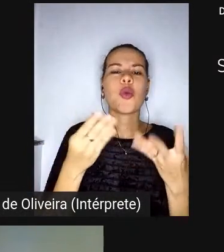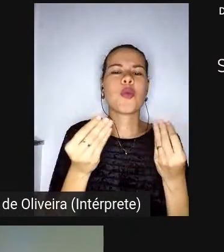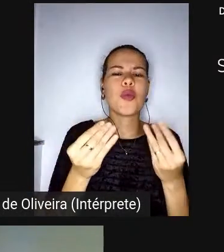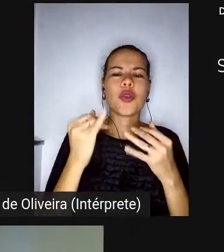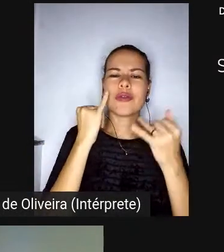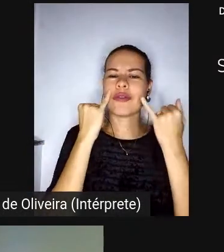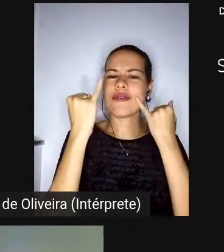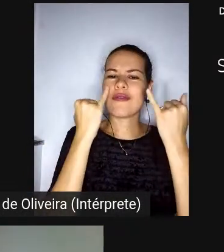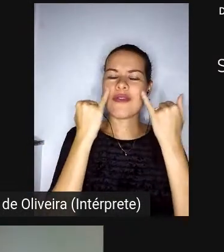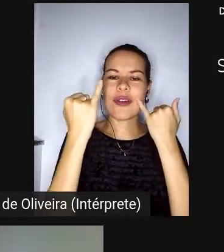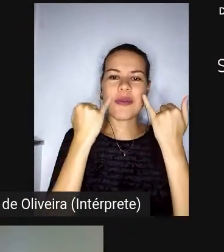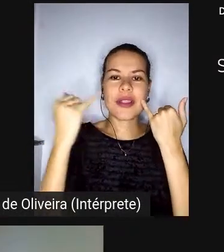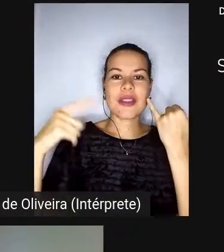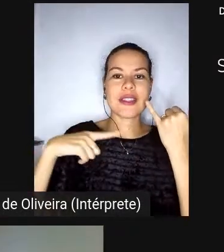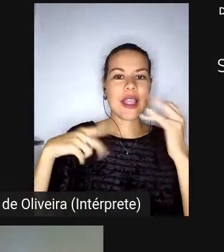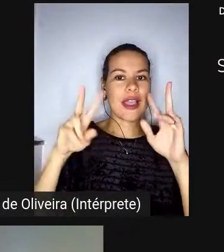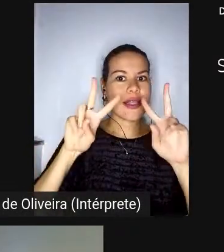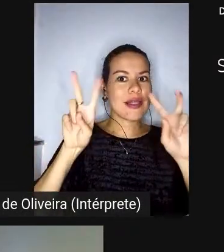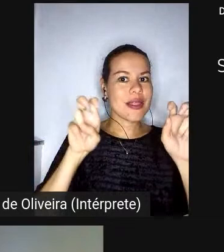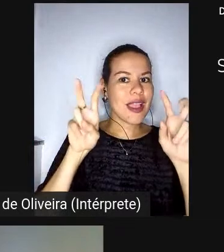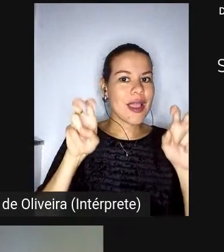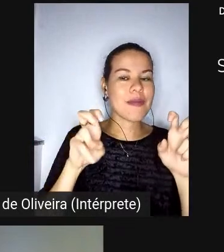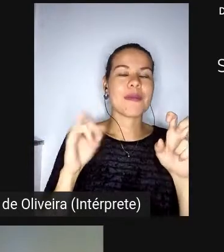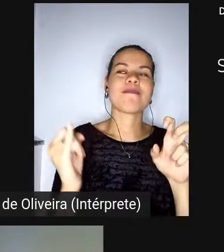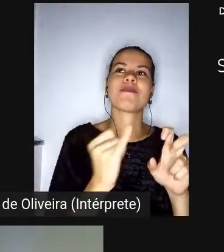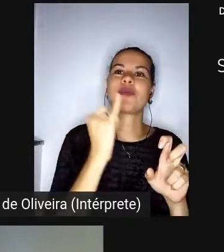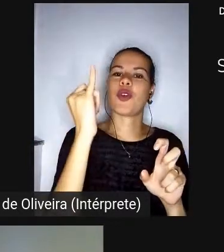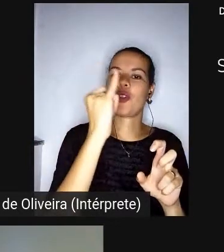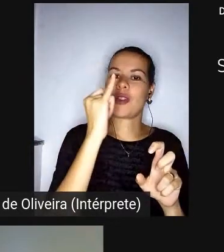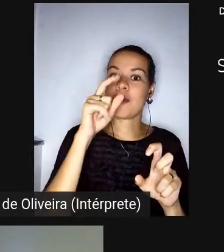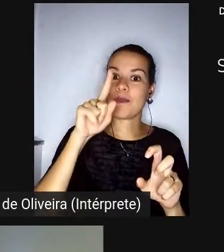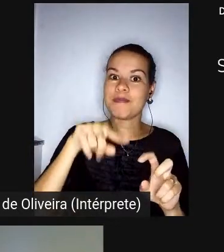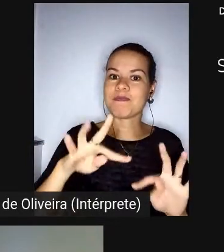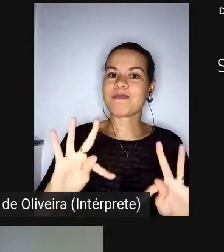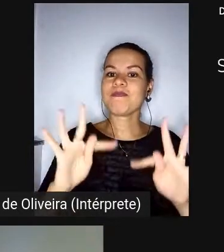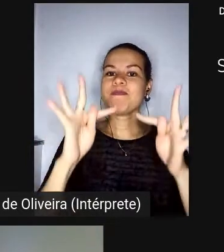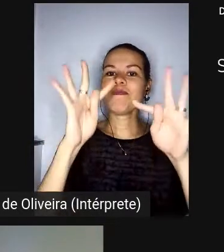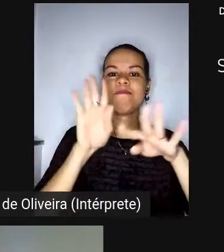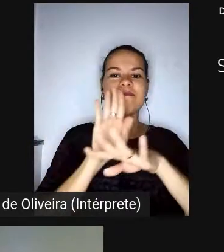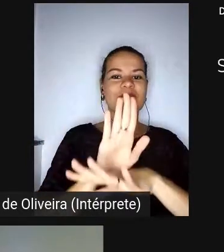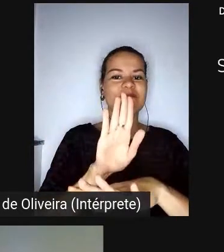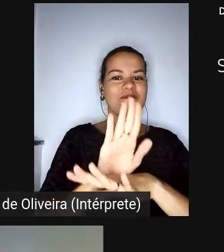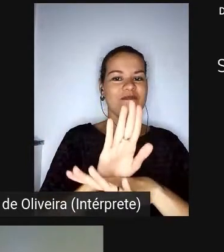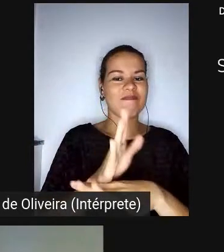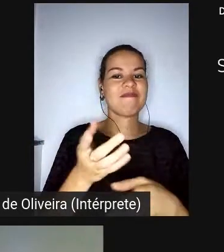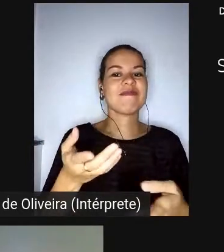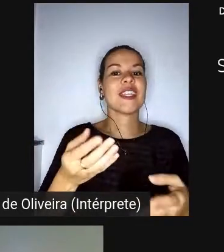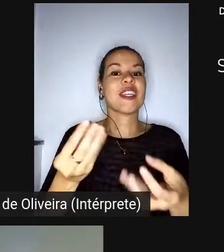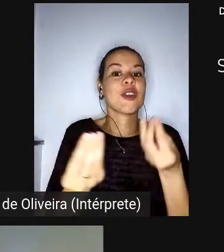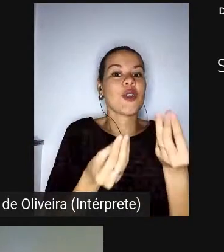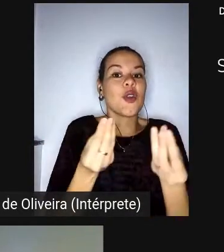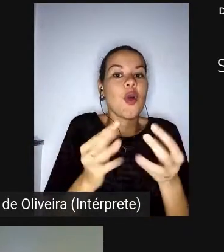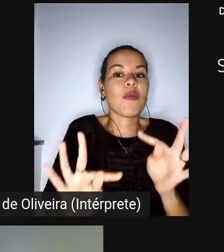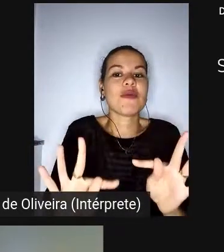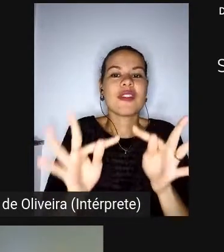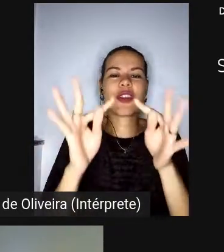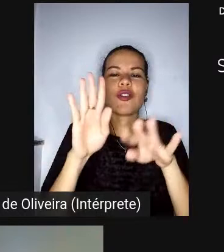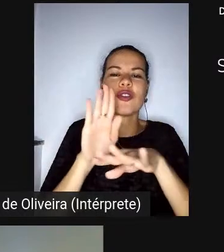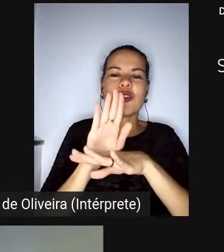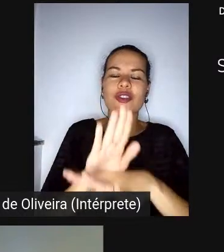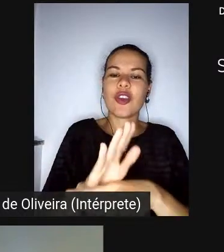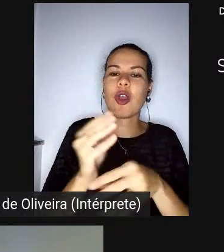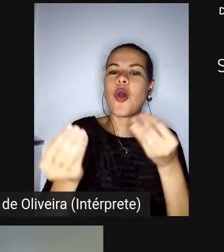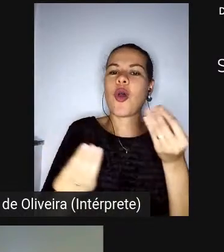informações acerca em matemática extremamente importante é a tecnologia assistiva o que a tecnologia existir na qual a sua aplicação